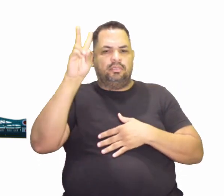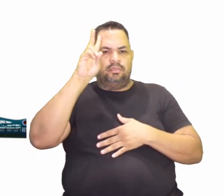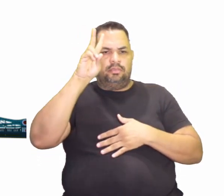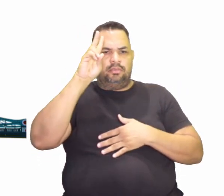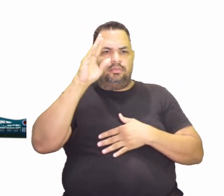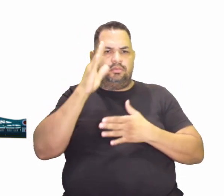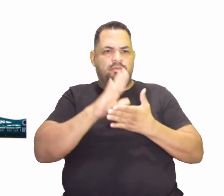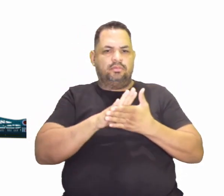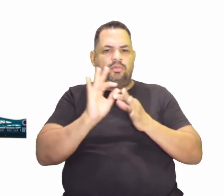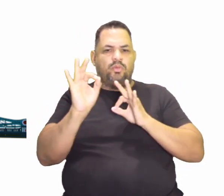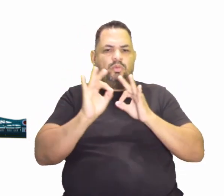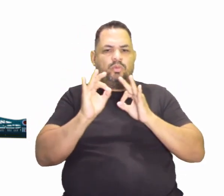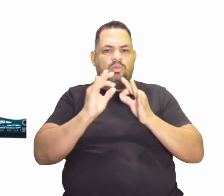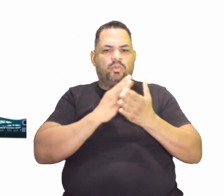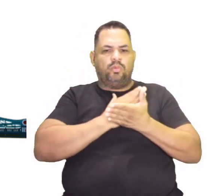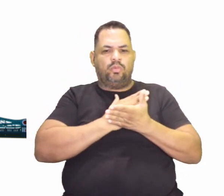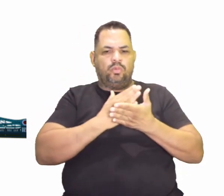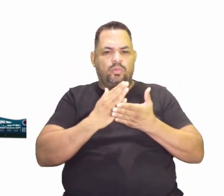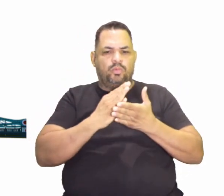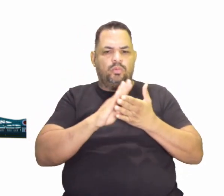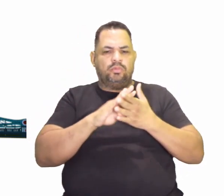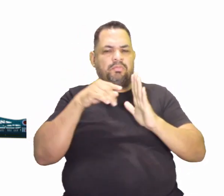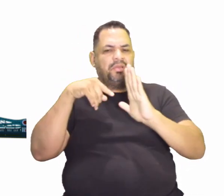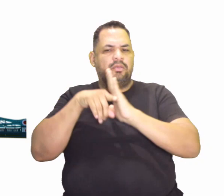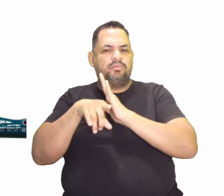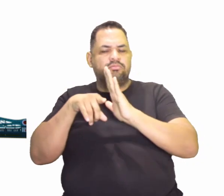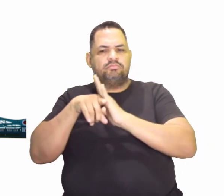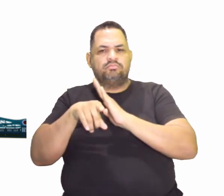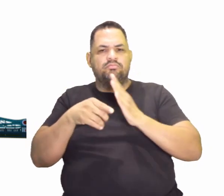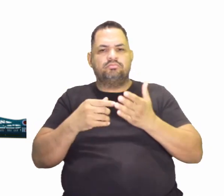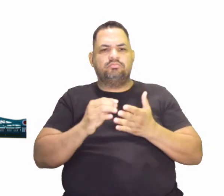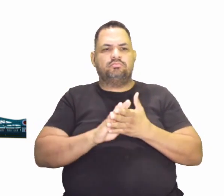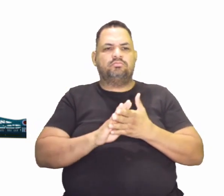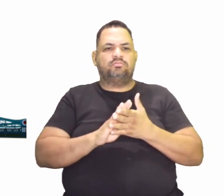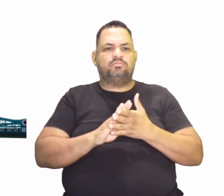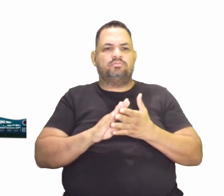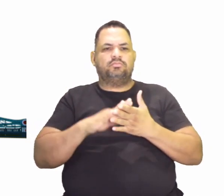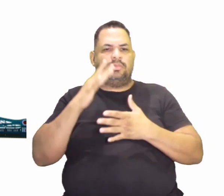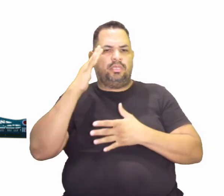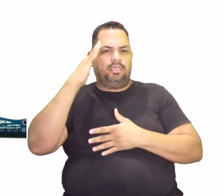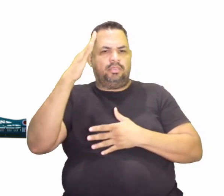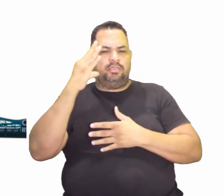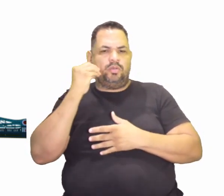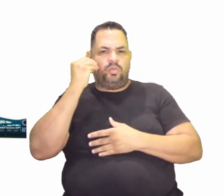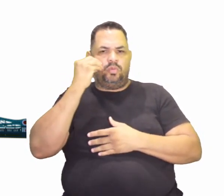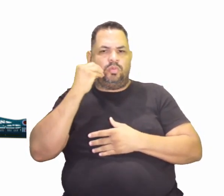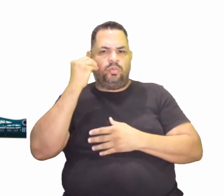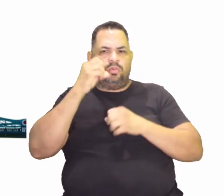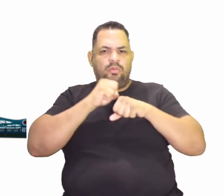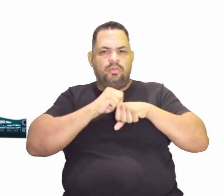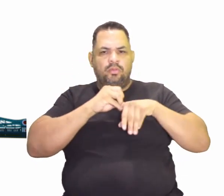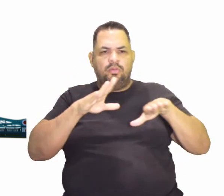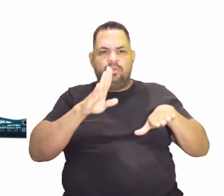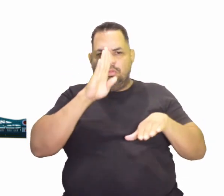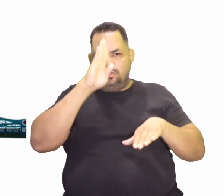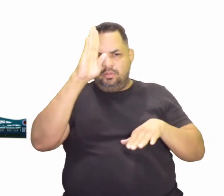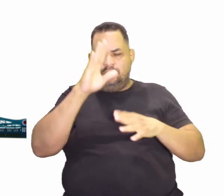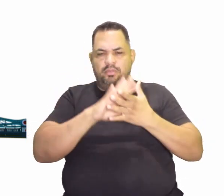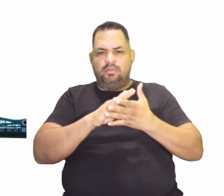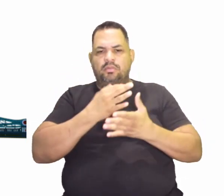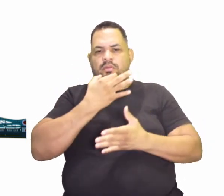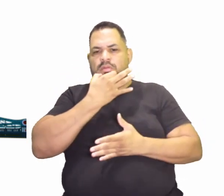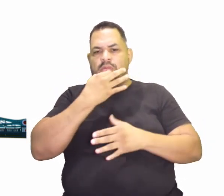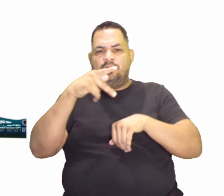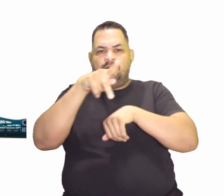aqui a gente vai um pouco de questionamentos, ok? A tendência empirista disseminou-se principalmente